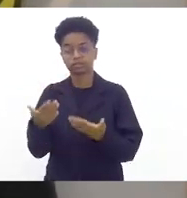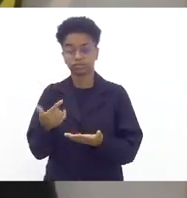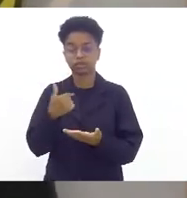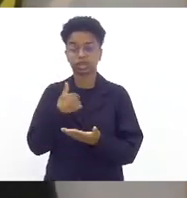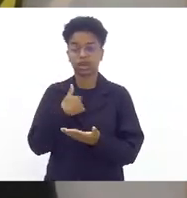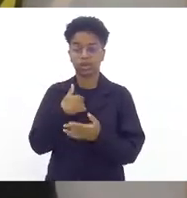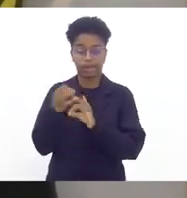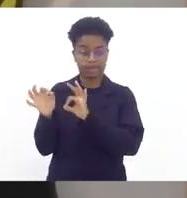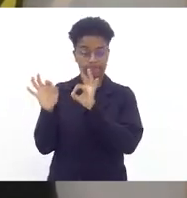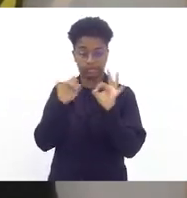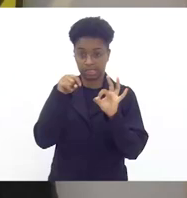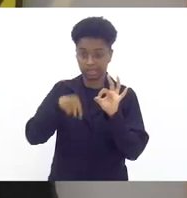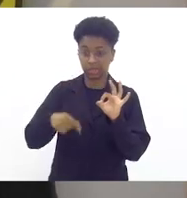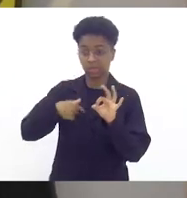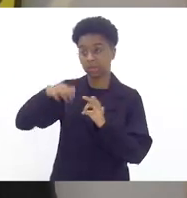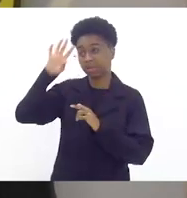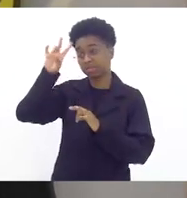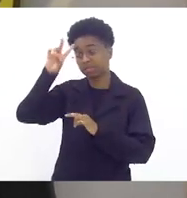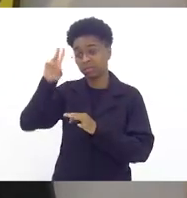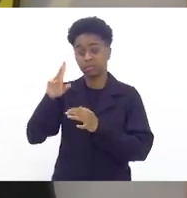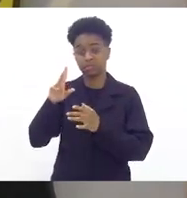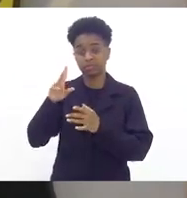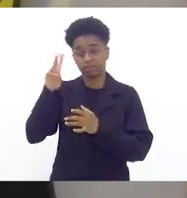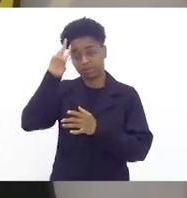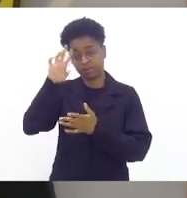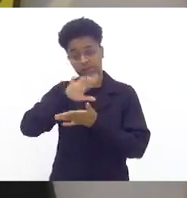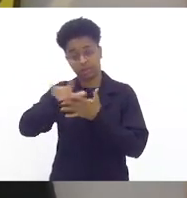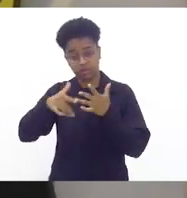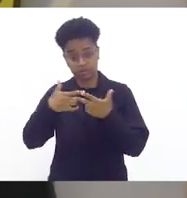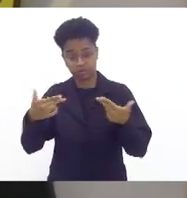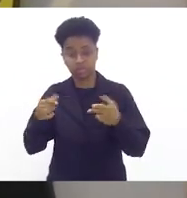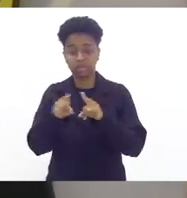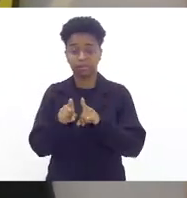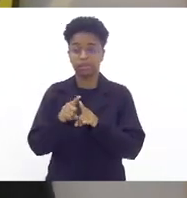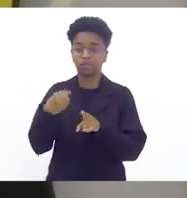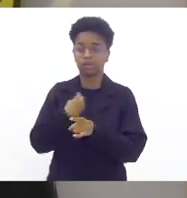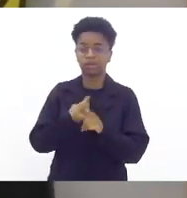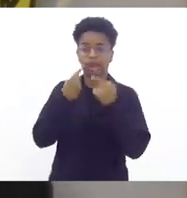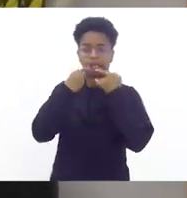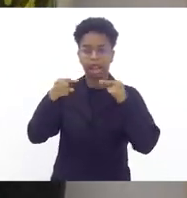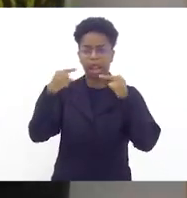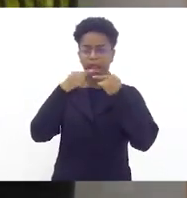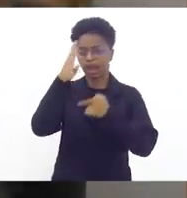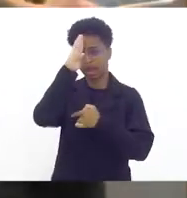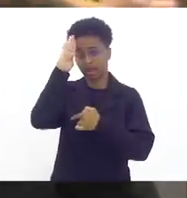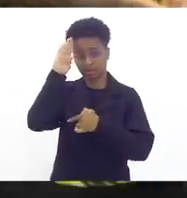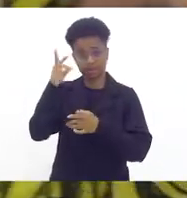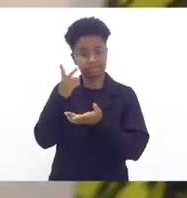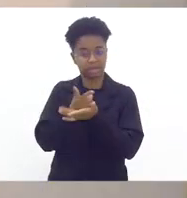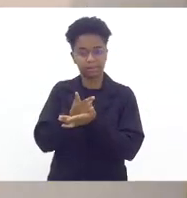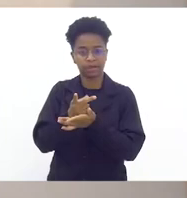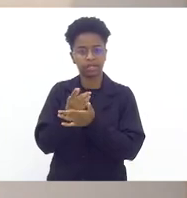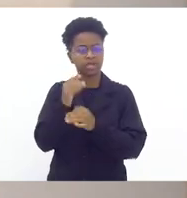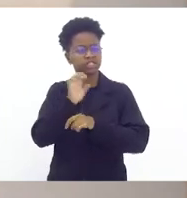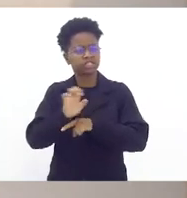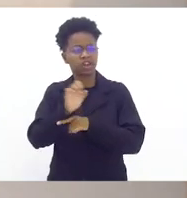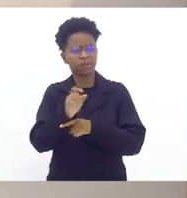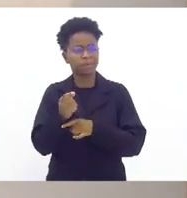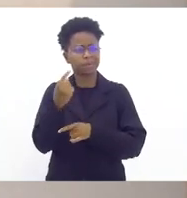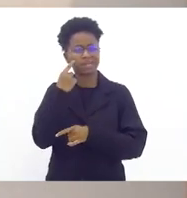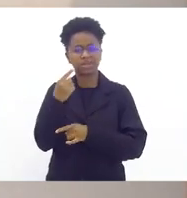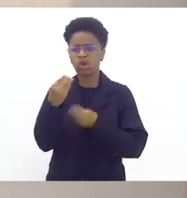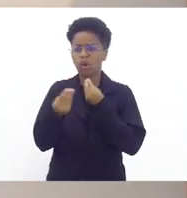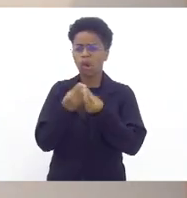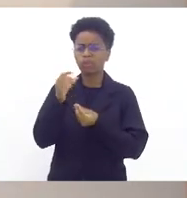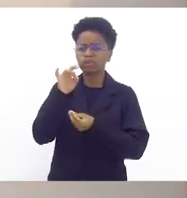filme pela cabeça, porque, na fala de muitas pessoas aqui, era o nosso questionamento na academia, gente ficava batendo, ia para os estágios e voltava. Gente, como assim? A gente